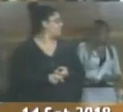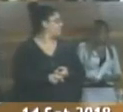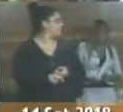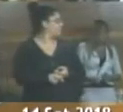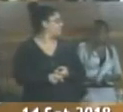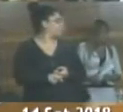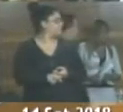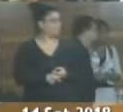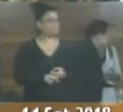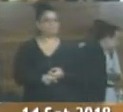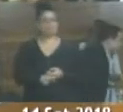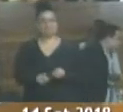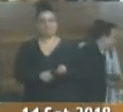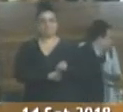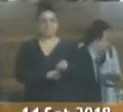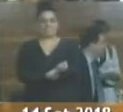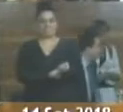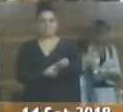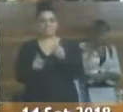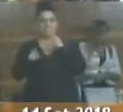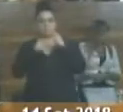e muito nervoso.